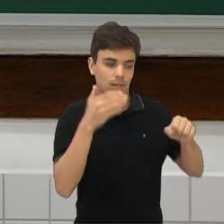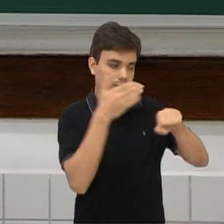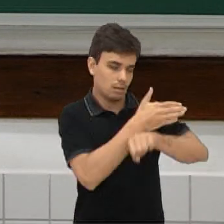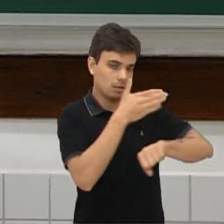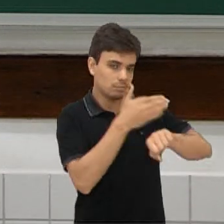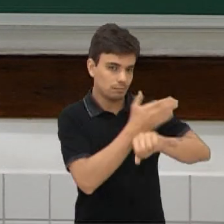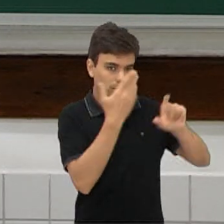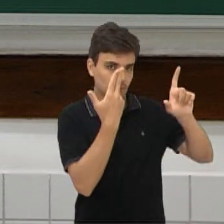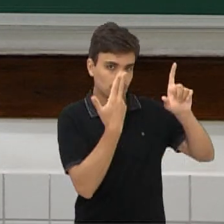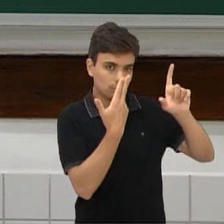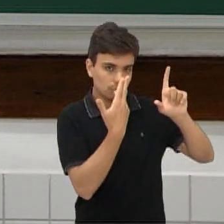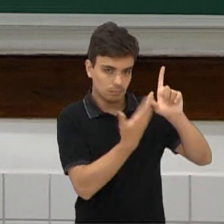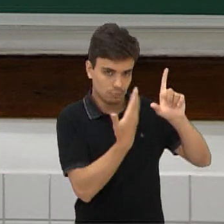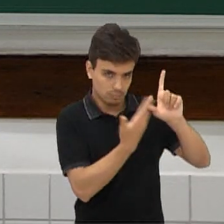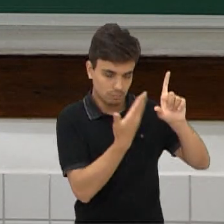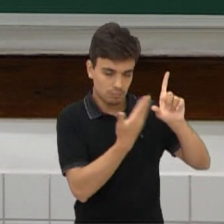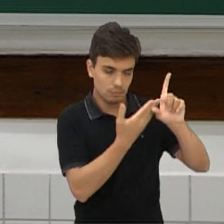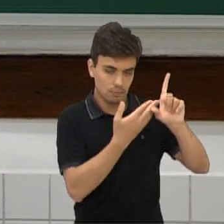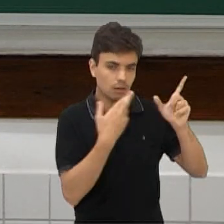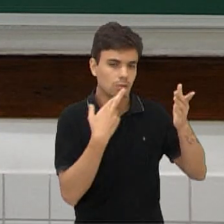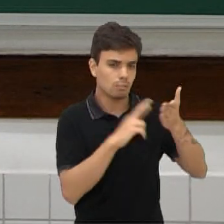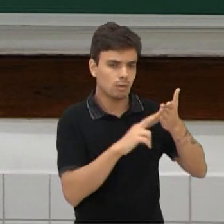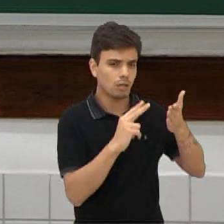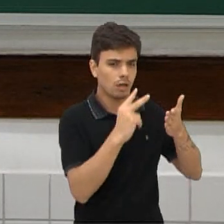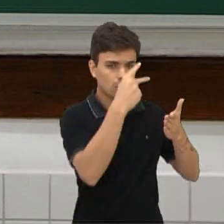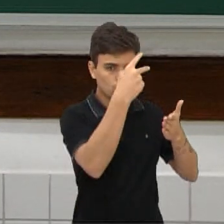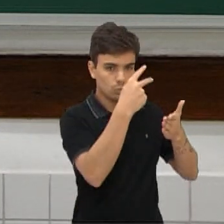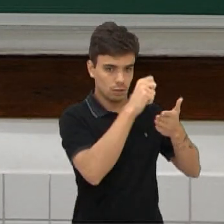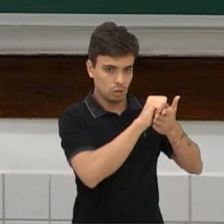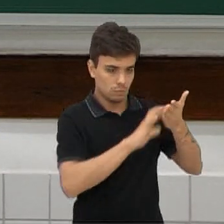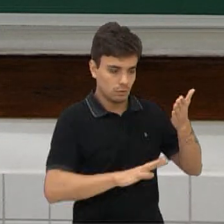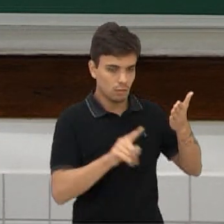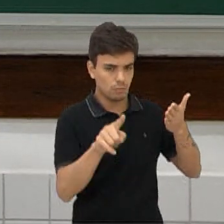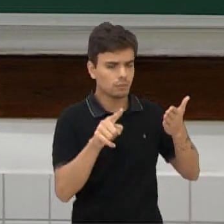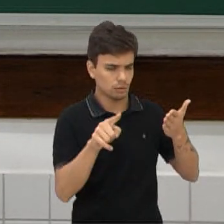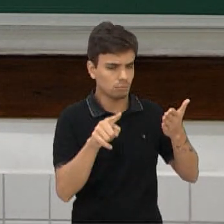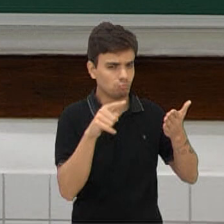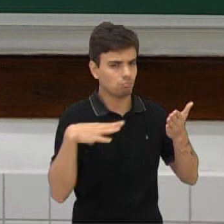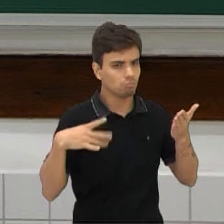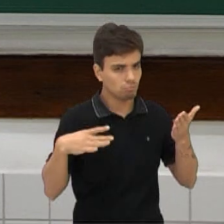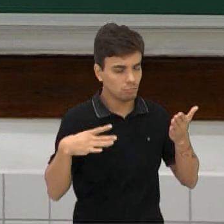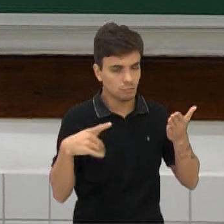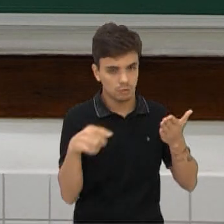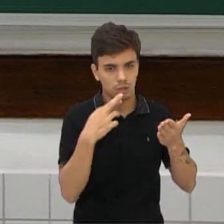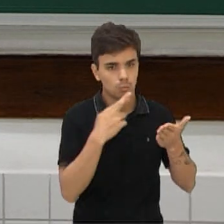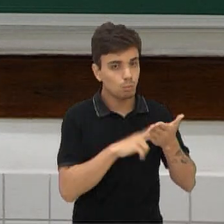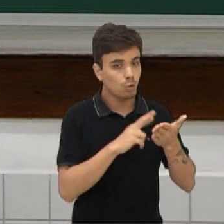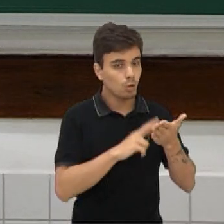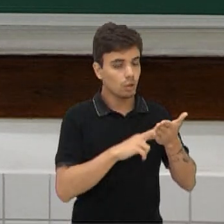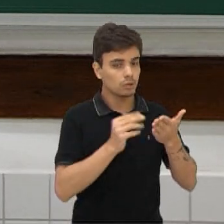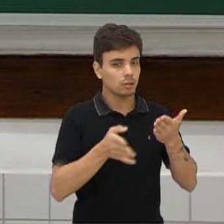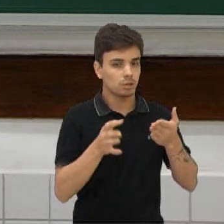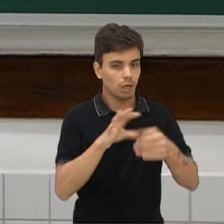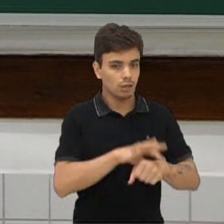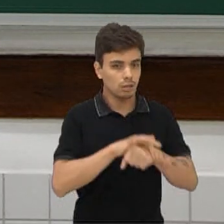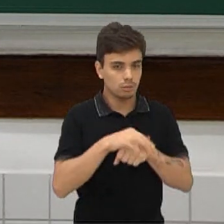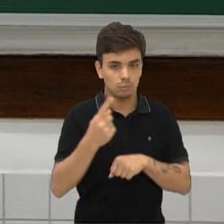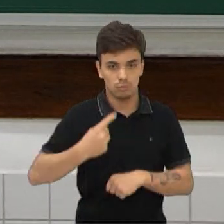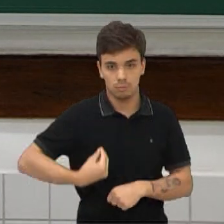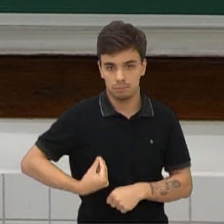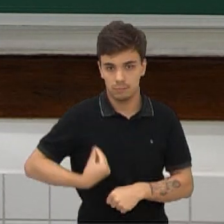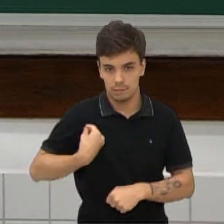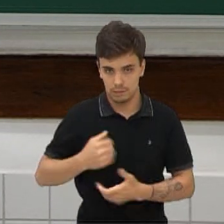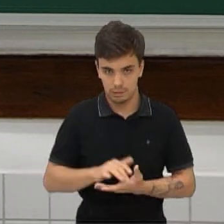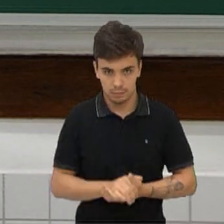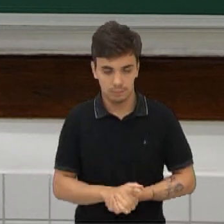no Classroom, fazer aquelas duas atividadezinhas que eu deixei para você, bem tranquilinhas, você responde e já garante a presença da